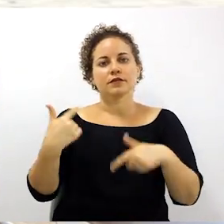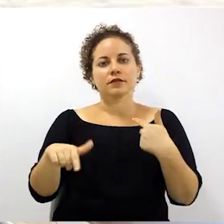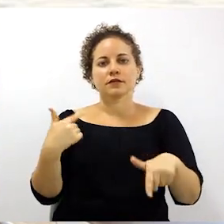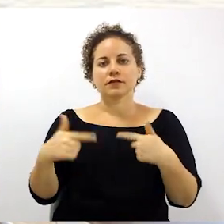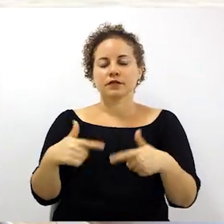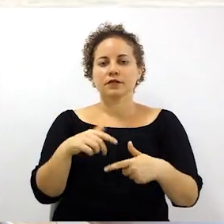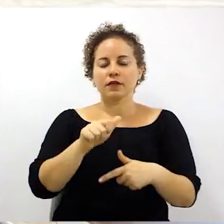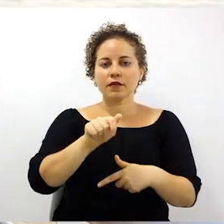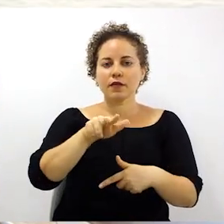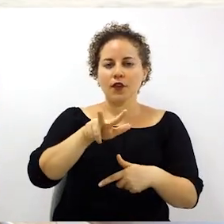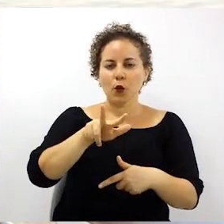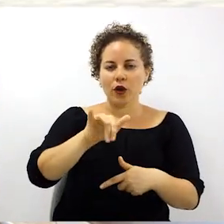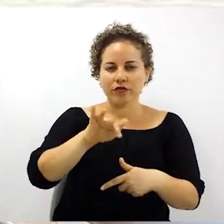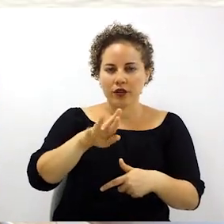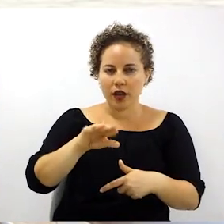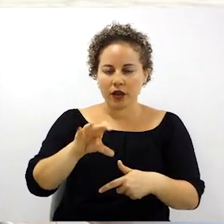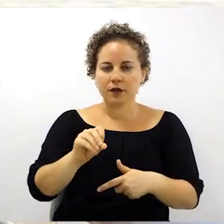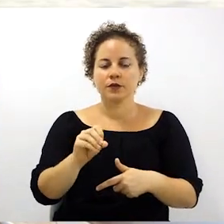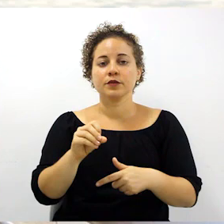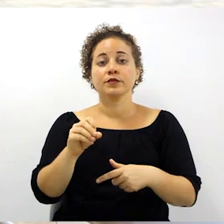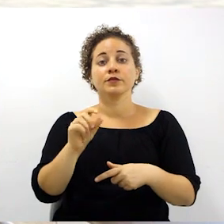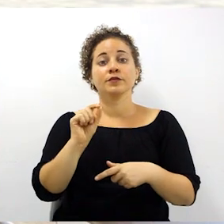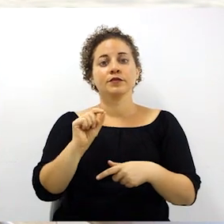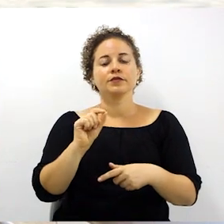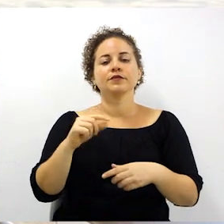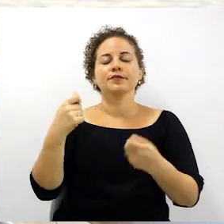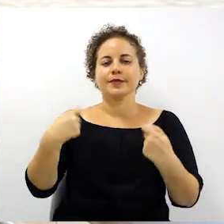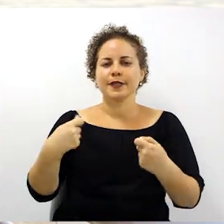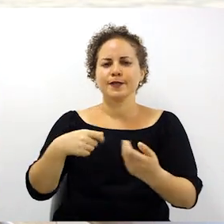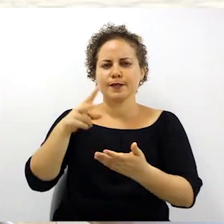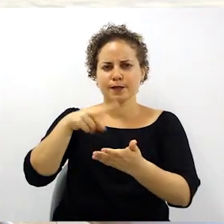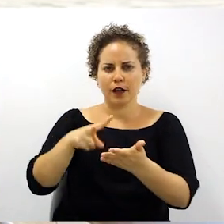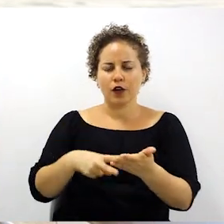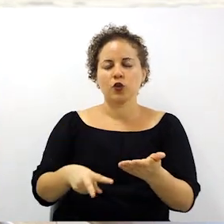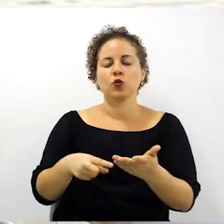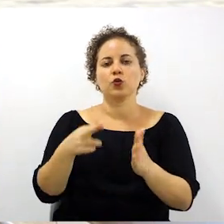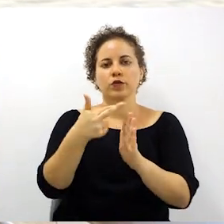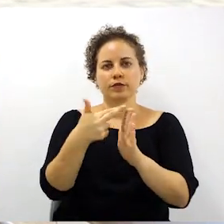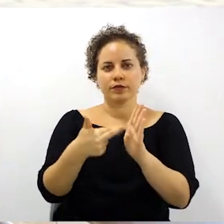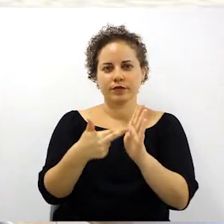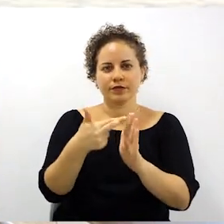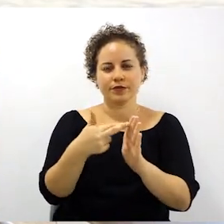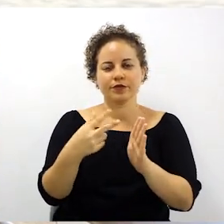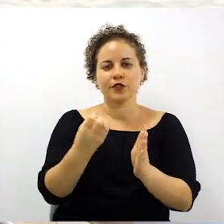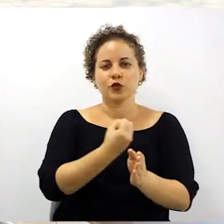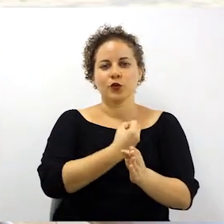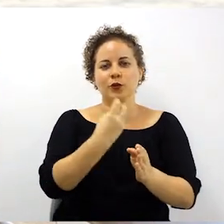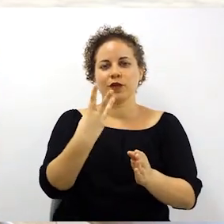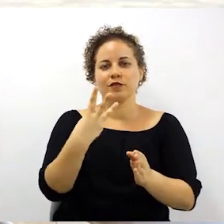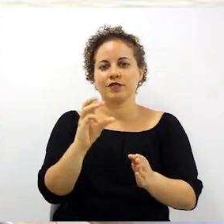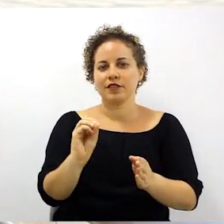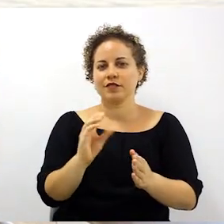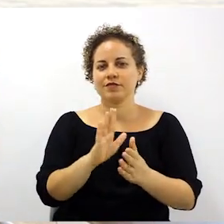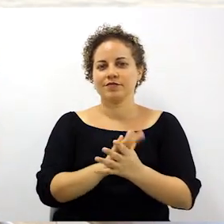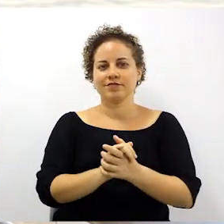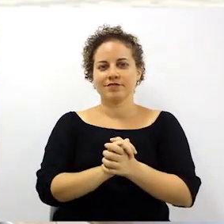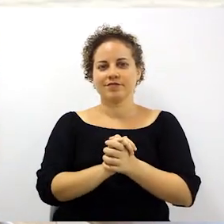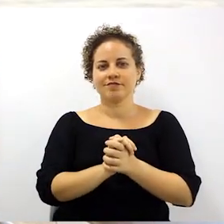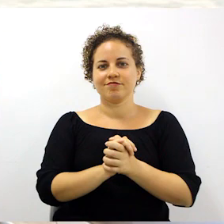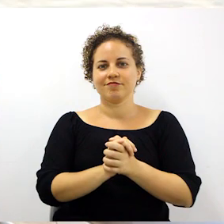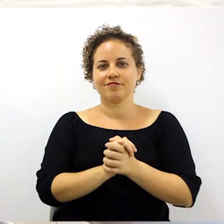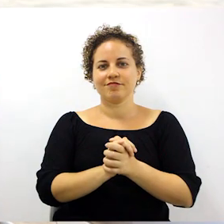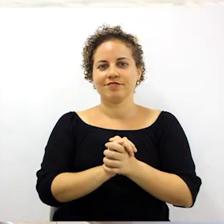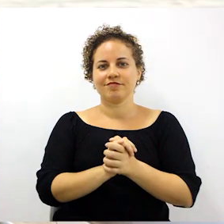trabalho aquaviário. E para isso é preciso ler a norma regulamentadora número 30. Eu gostaria que vocês fizessem